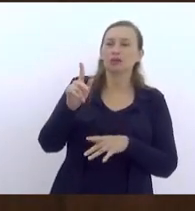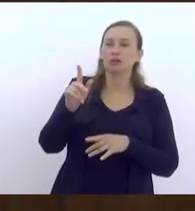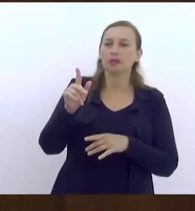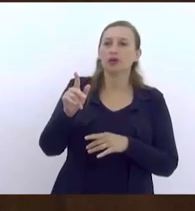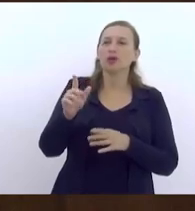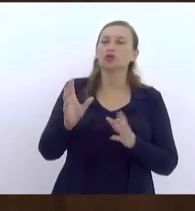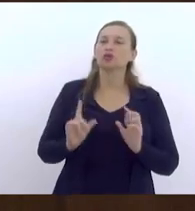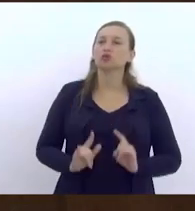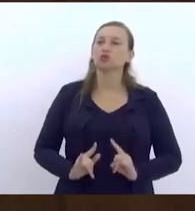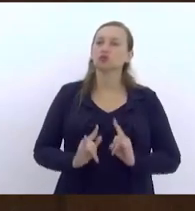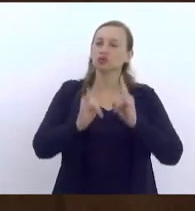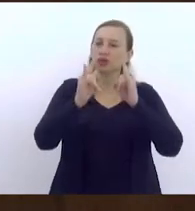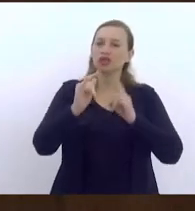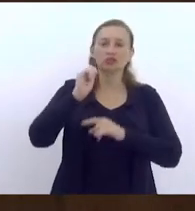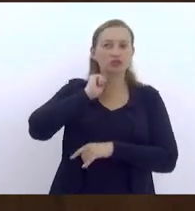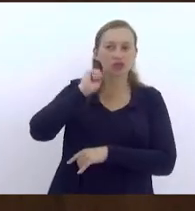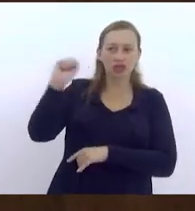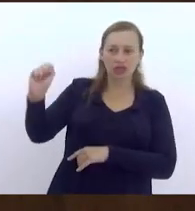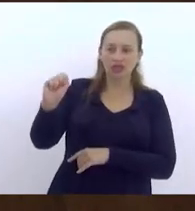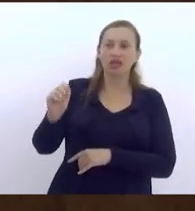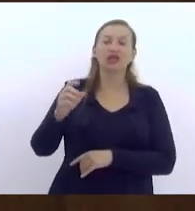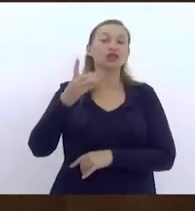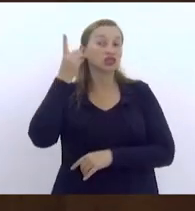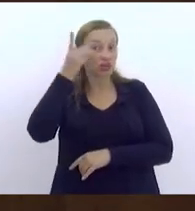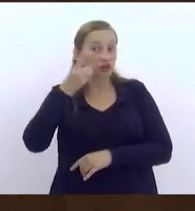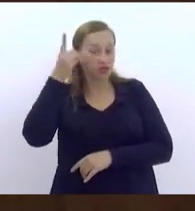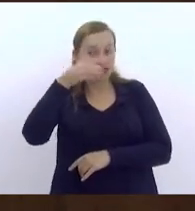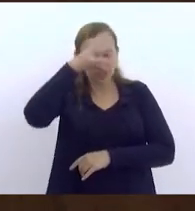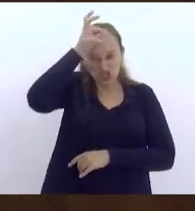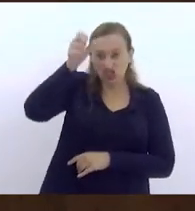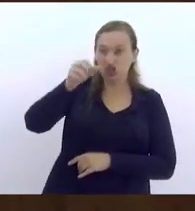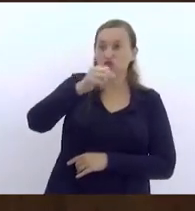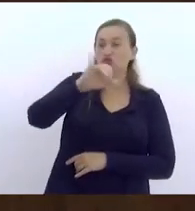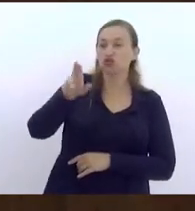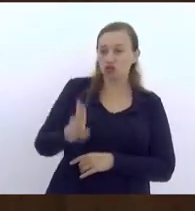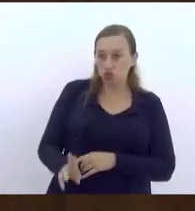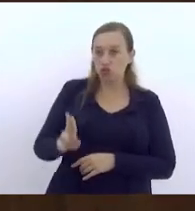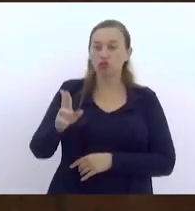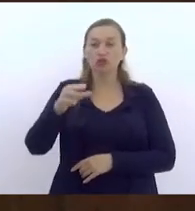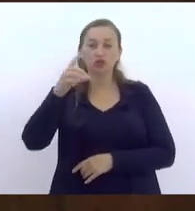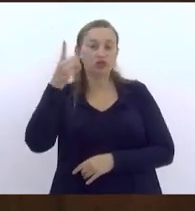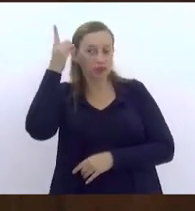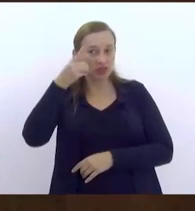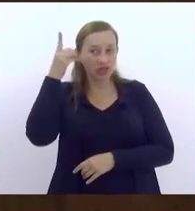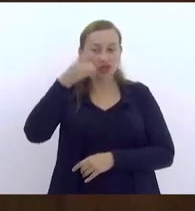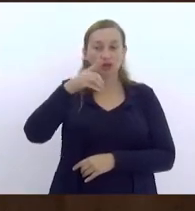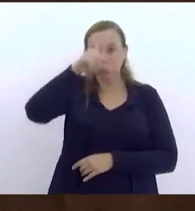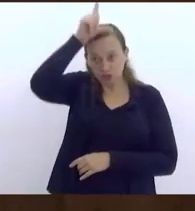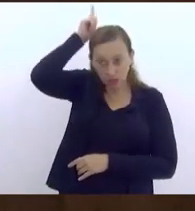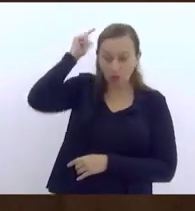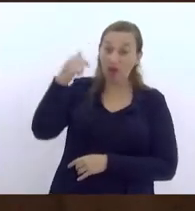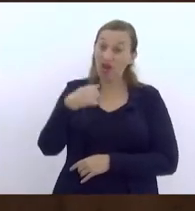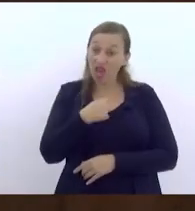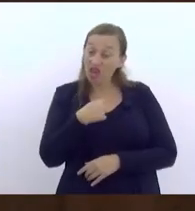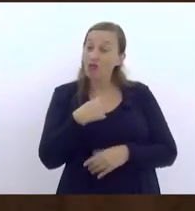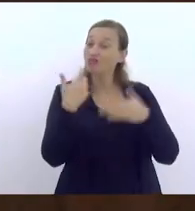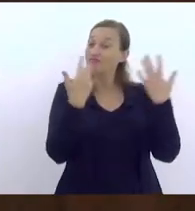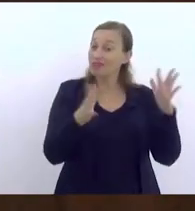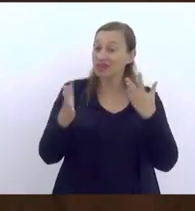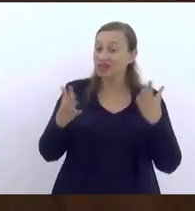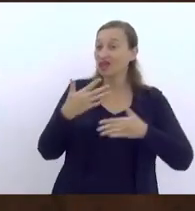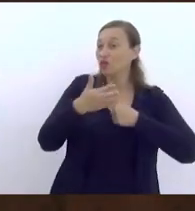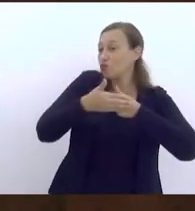Tiradentes. Presente estava a deputada Tia Ju, deputado Luiz Paulo, eu, e saudar aqui, não é, com muito